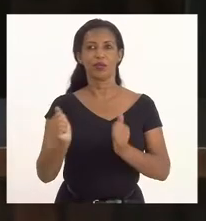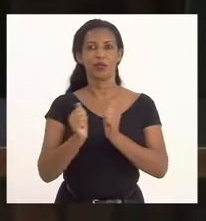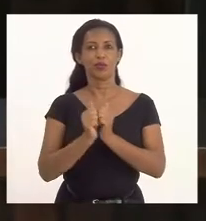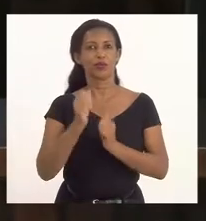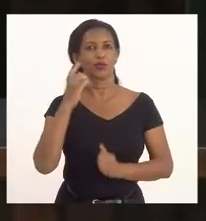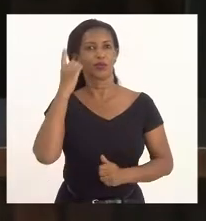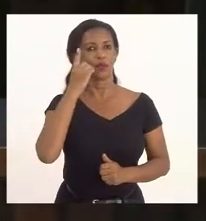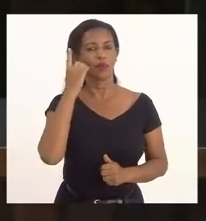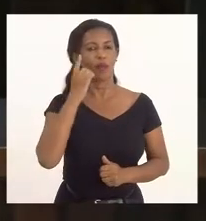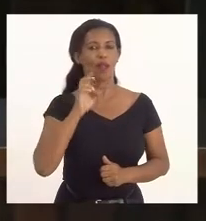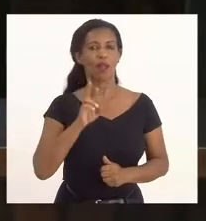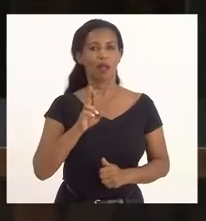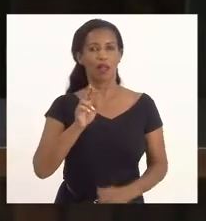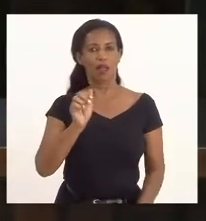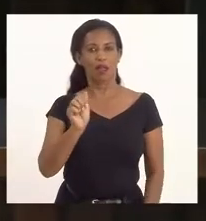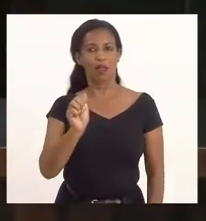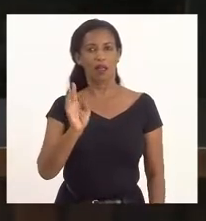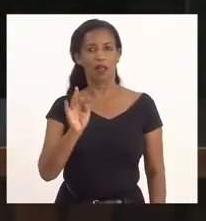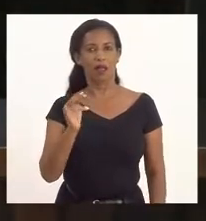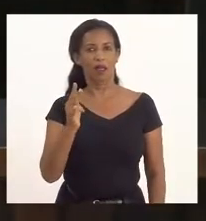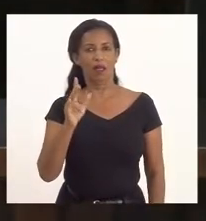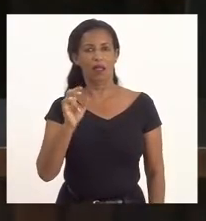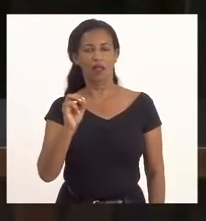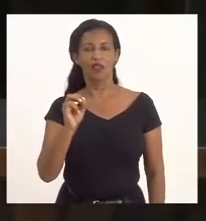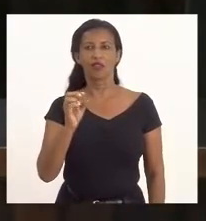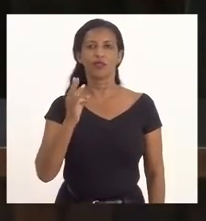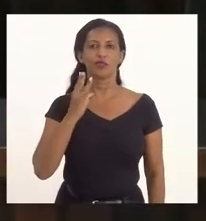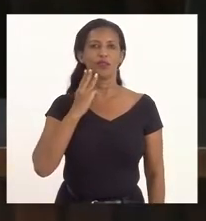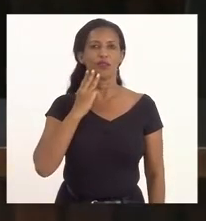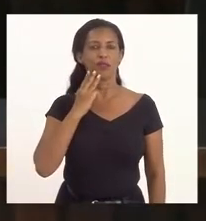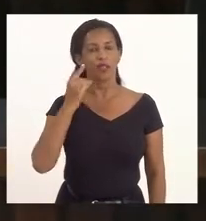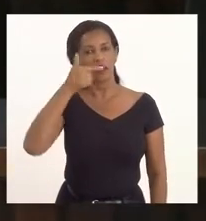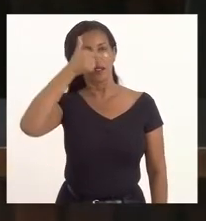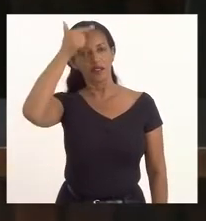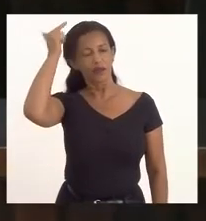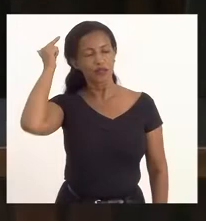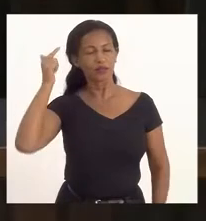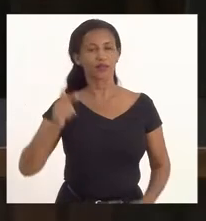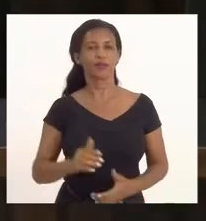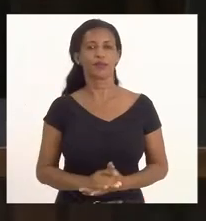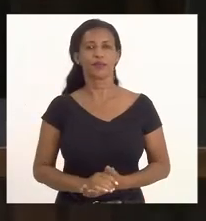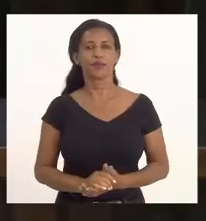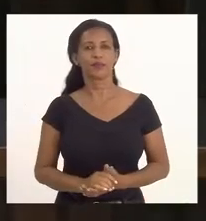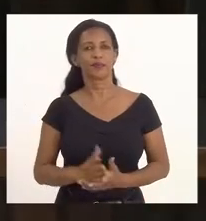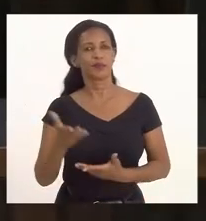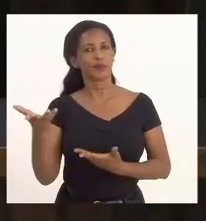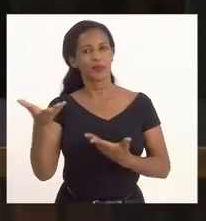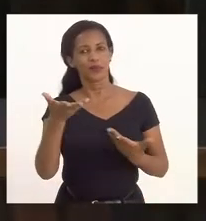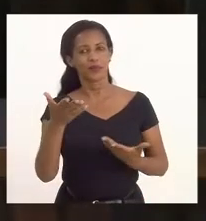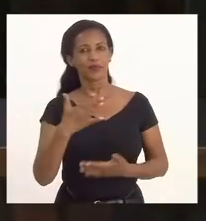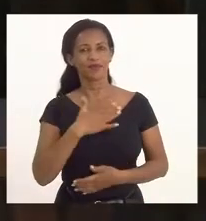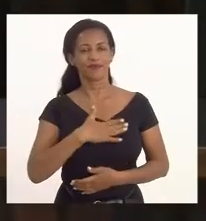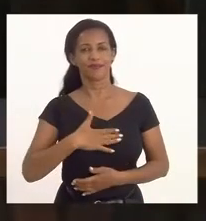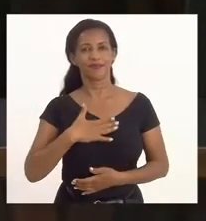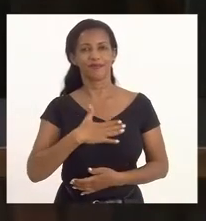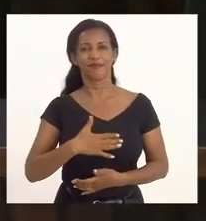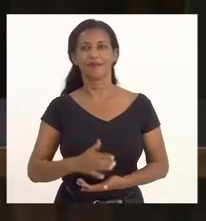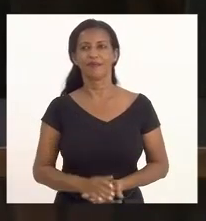Giovanni Ratinho, o deputado Valdeque Carneiro, o deputado Luiz Paulo. Sejam todos bem-vindos.